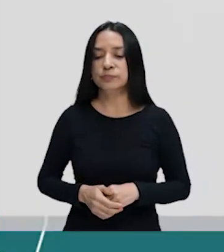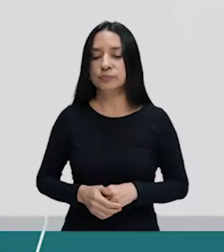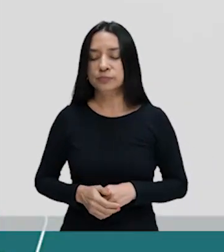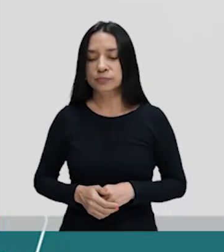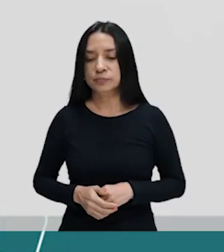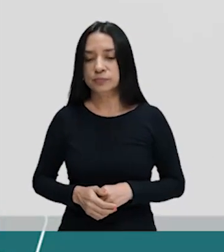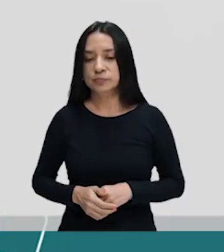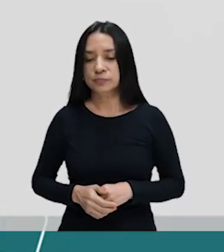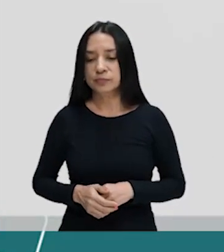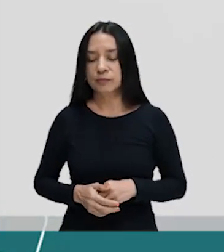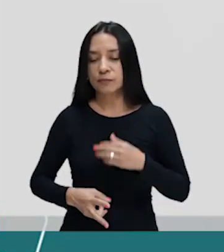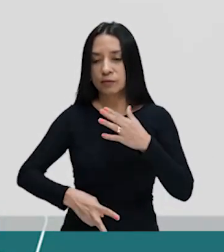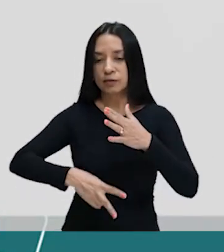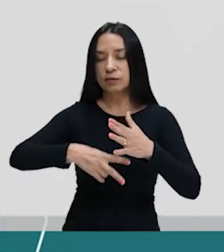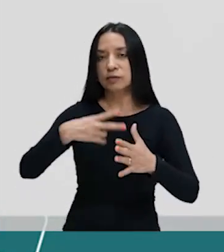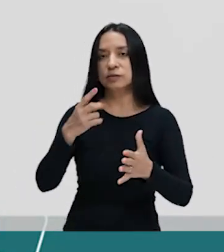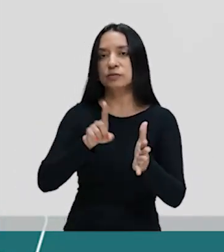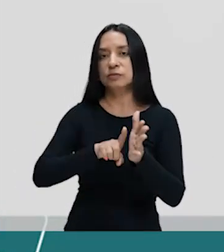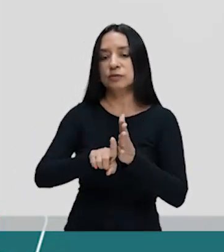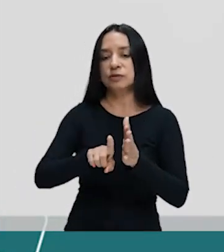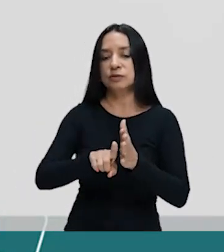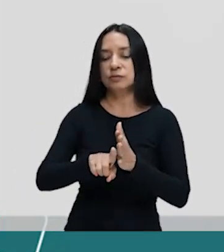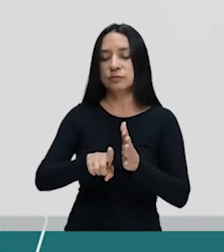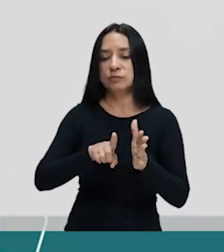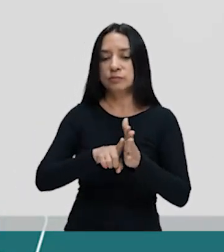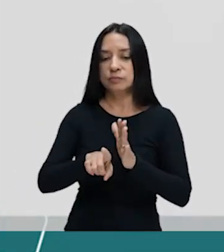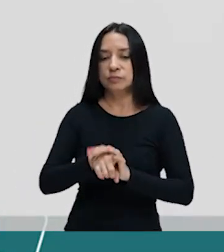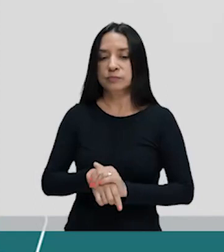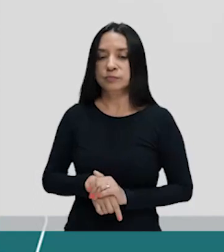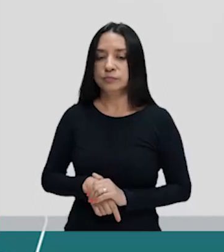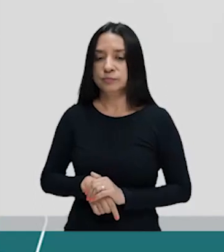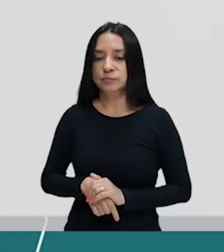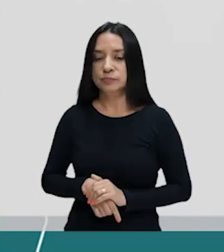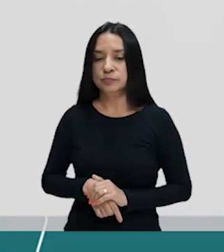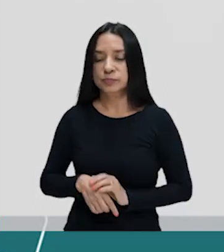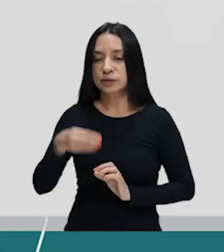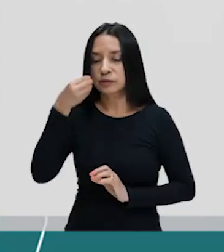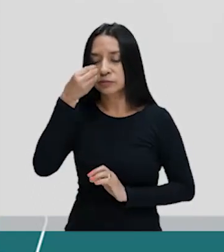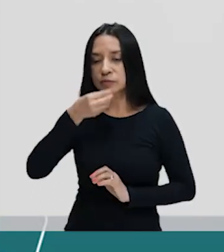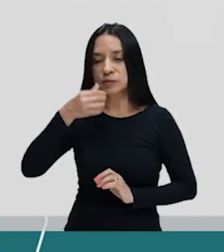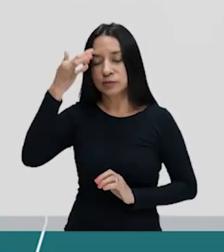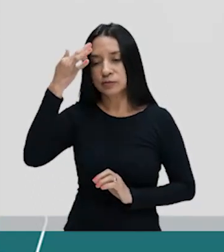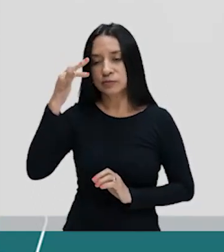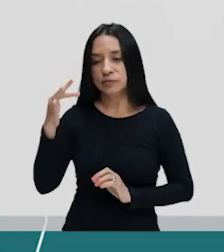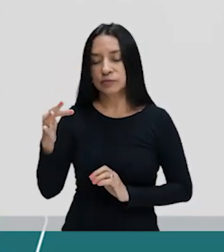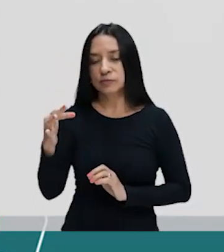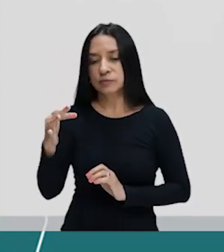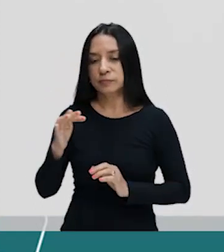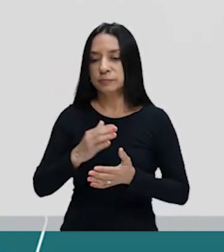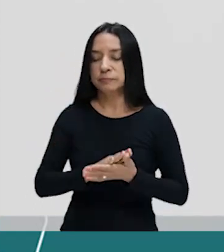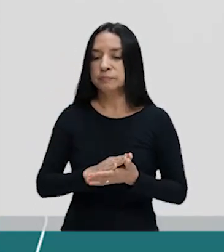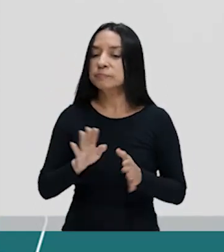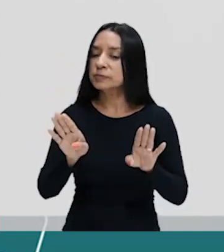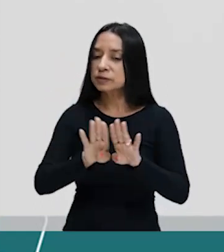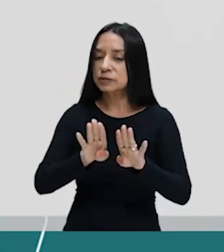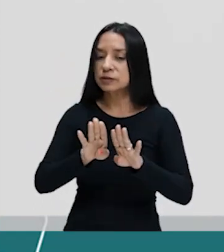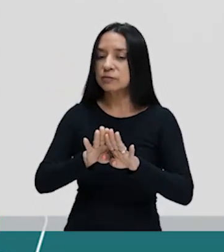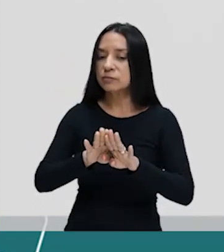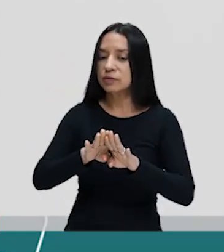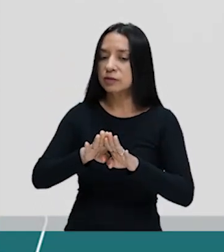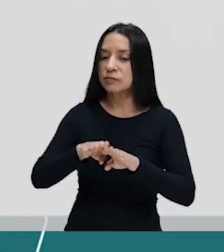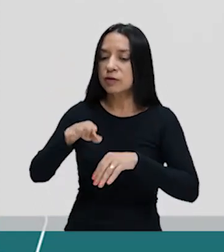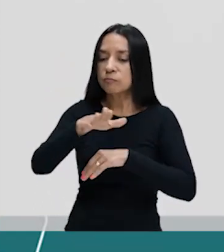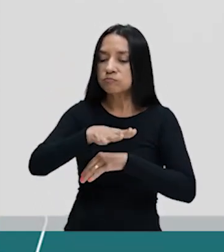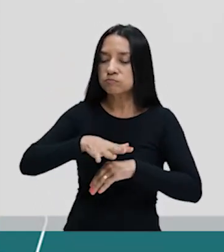questão. Bom, a experiência filosófica, a reflexão filosófica, tá? Ela vai também